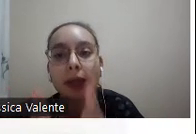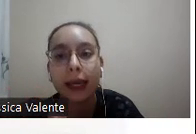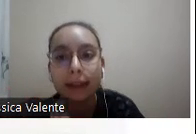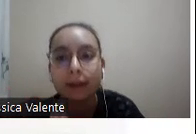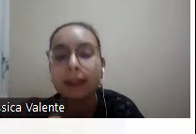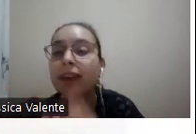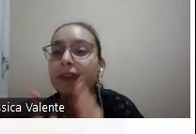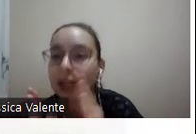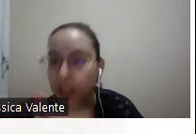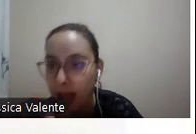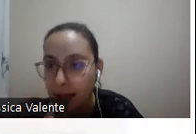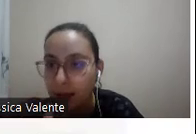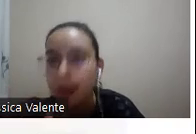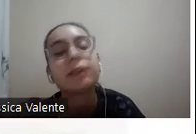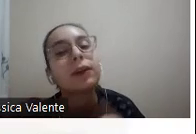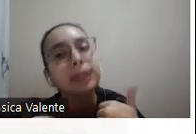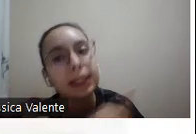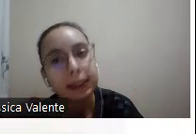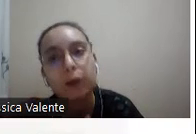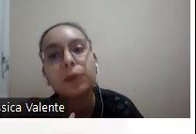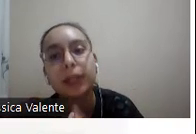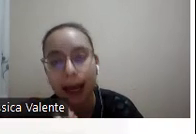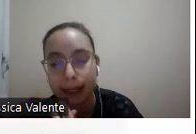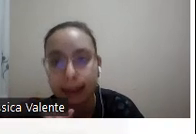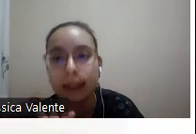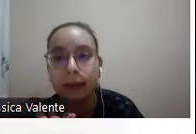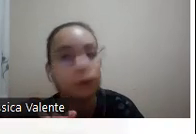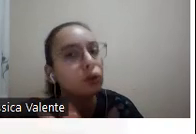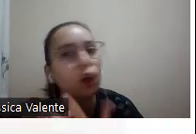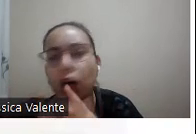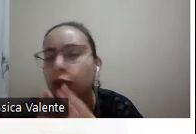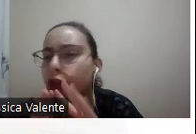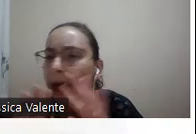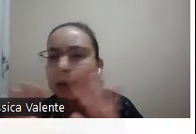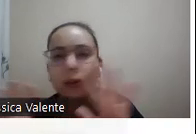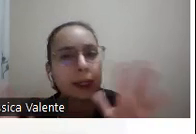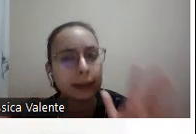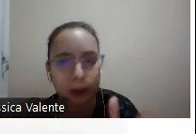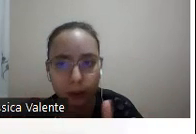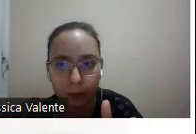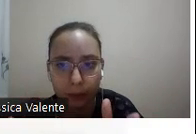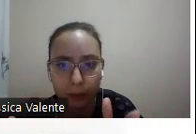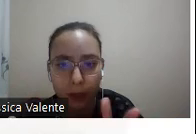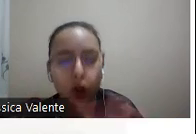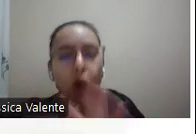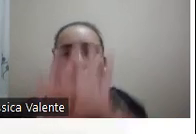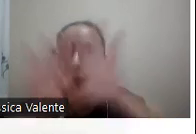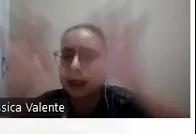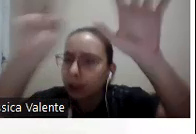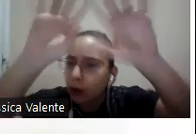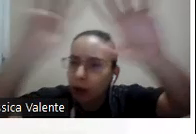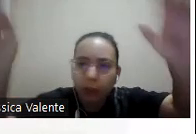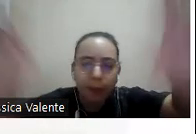língua portuguesa. Você vai viajar, você vai conseguir se comunicar, sim, em todo o estado do Brasil.